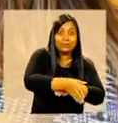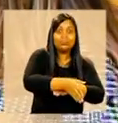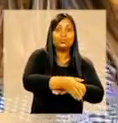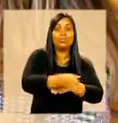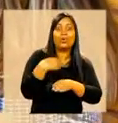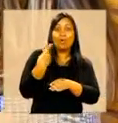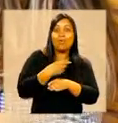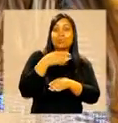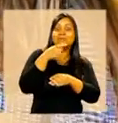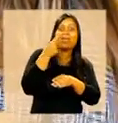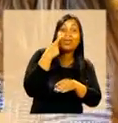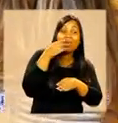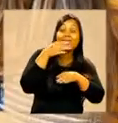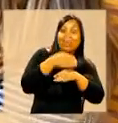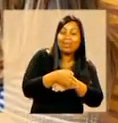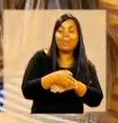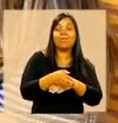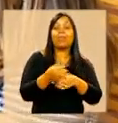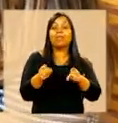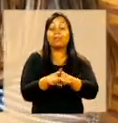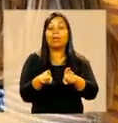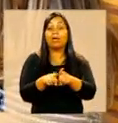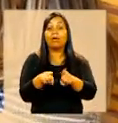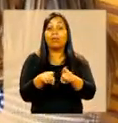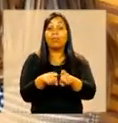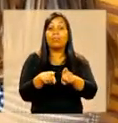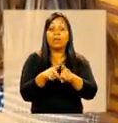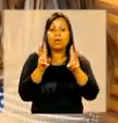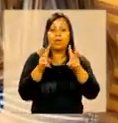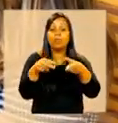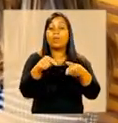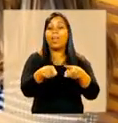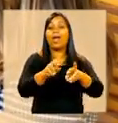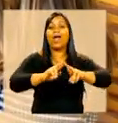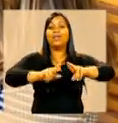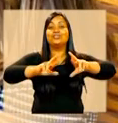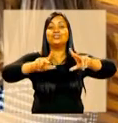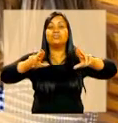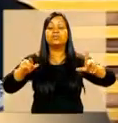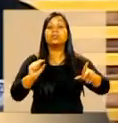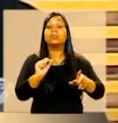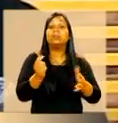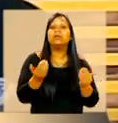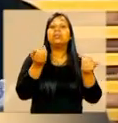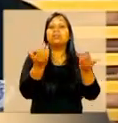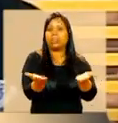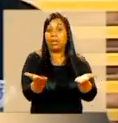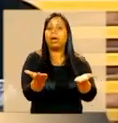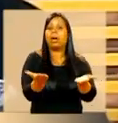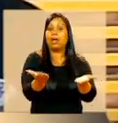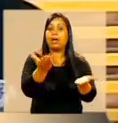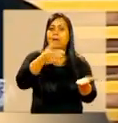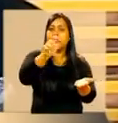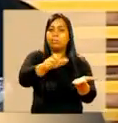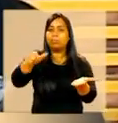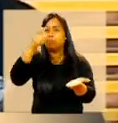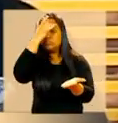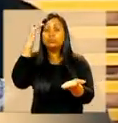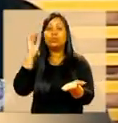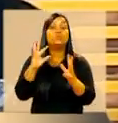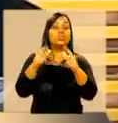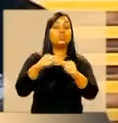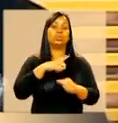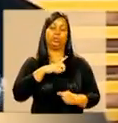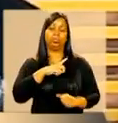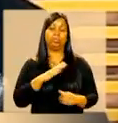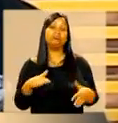acesso, a gente trabalha também a questão de um olhar sobre essa diversidade e oferecer para essa diversidade tudo que a gente